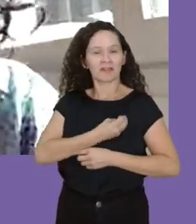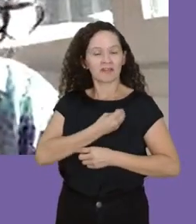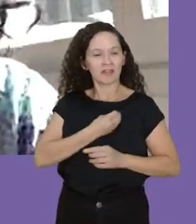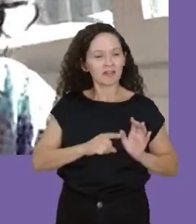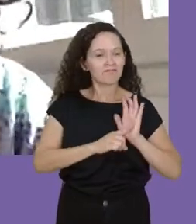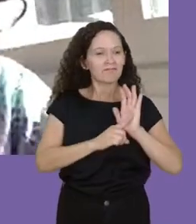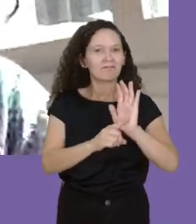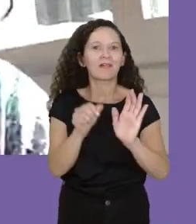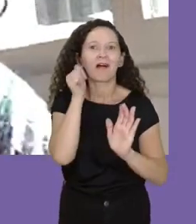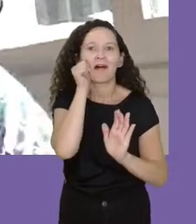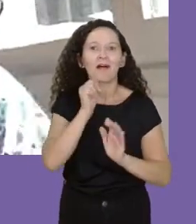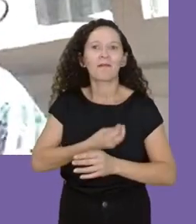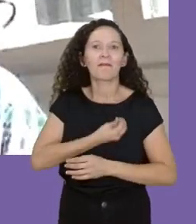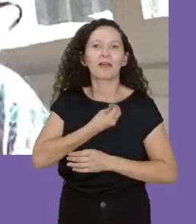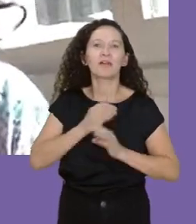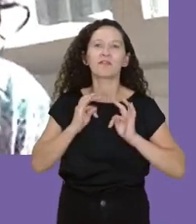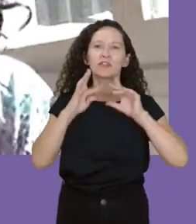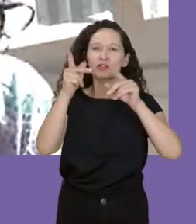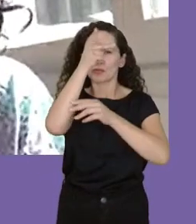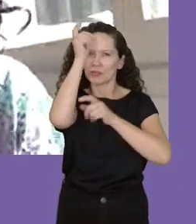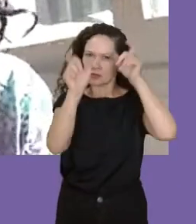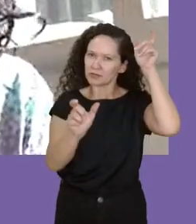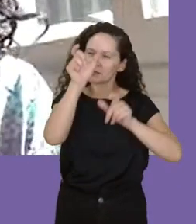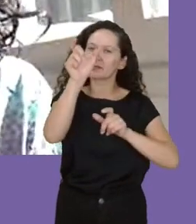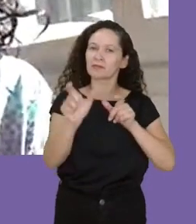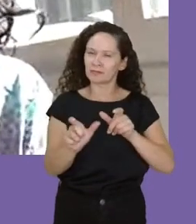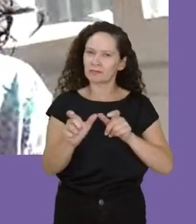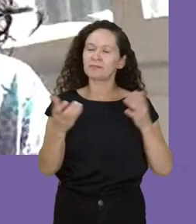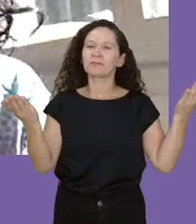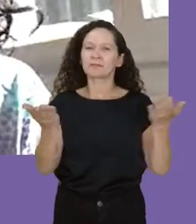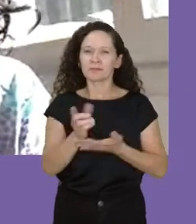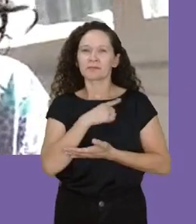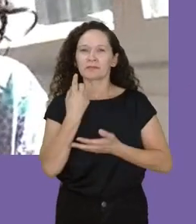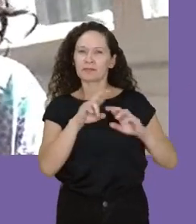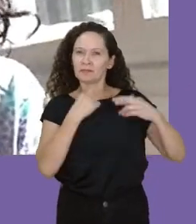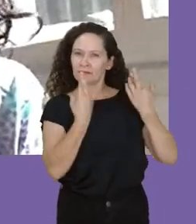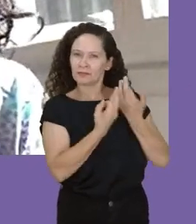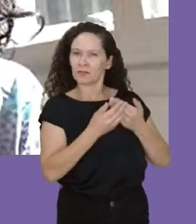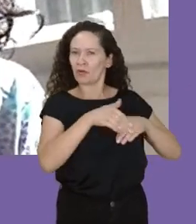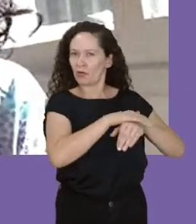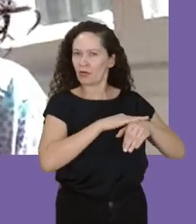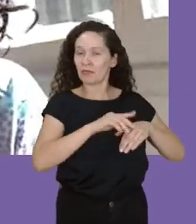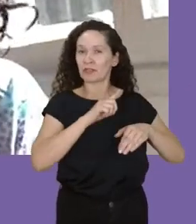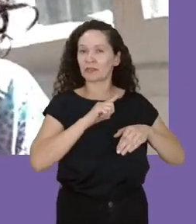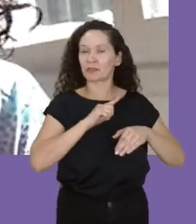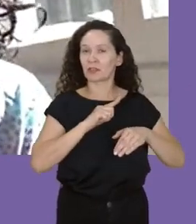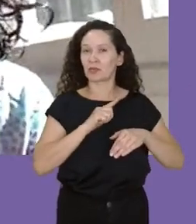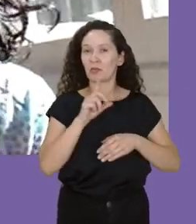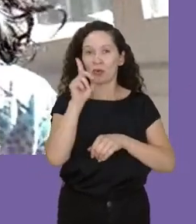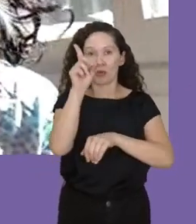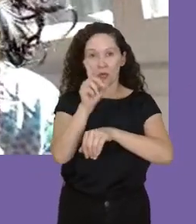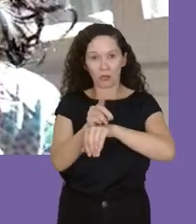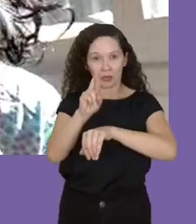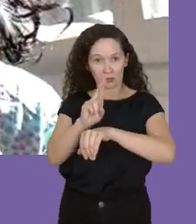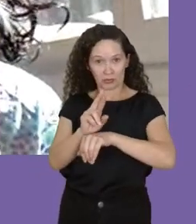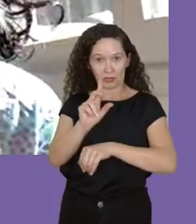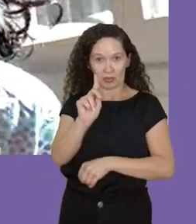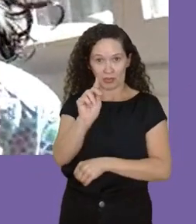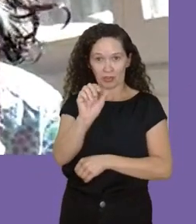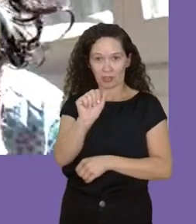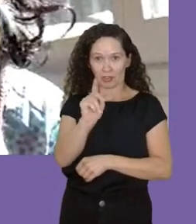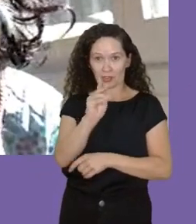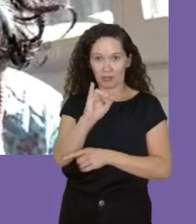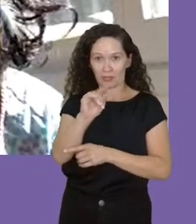das mulheres, pela vida como um todo. E hoje na nossa roda de conversa estamos então com a doutora Gabriela, estamos